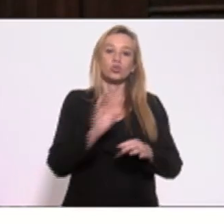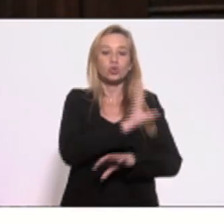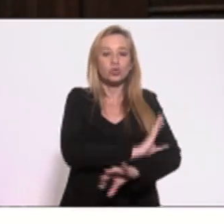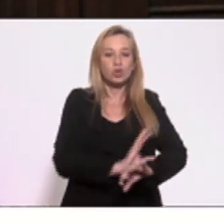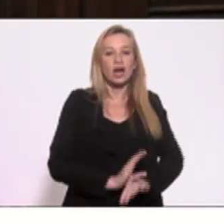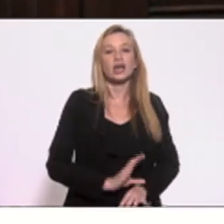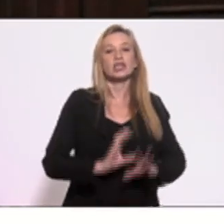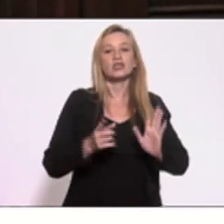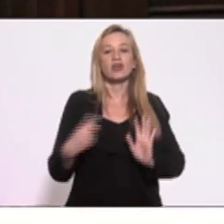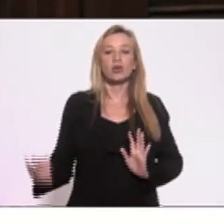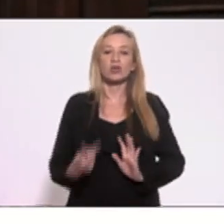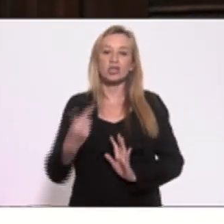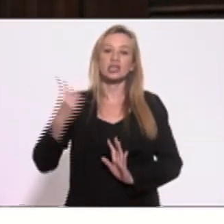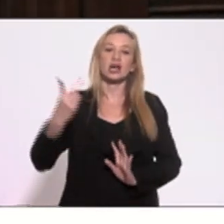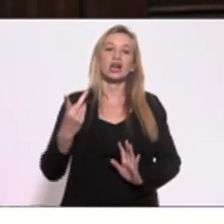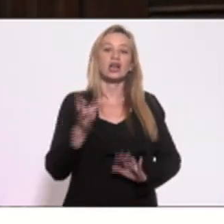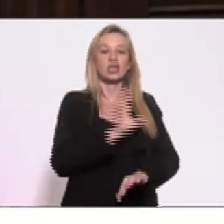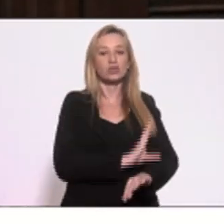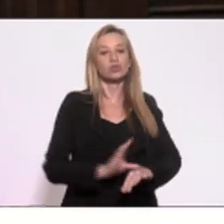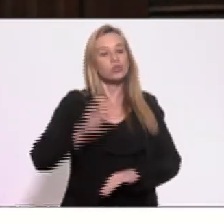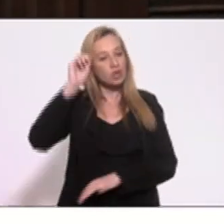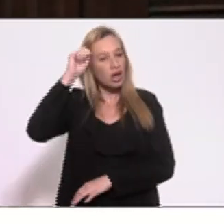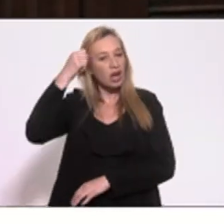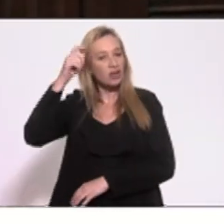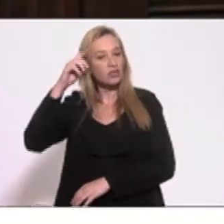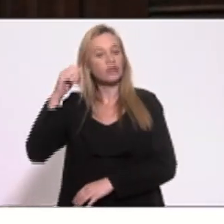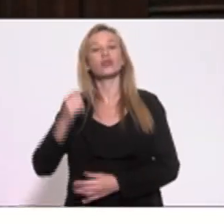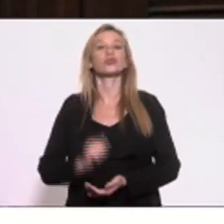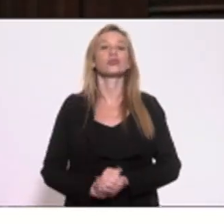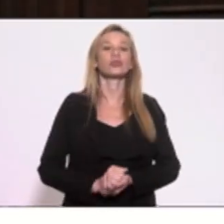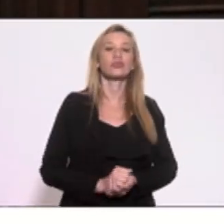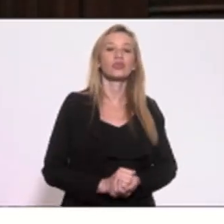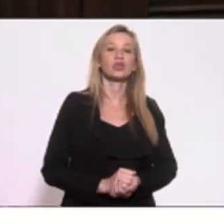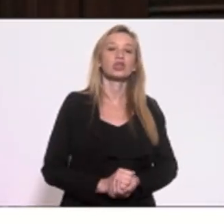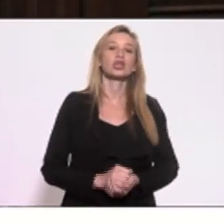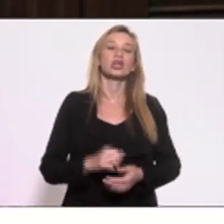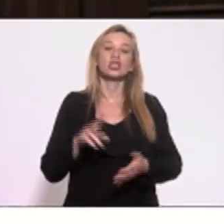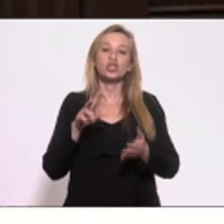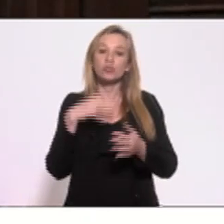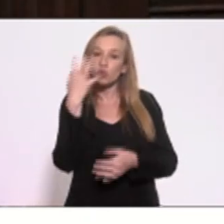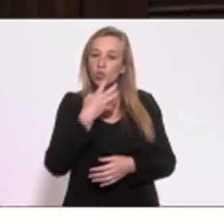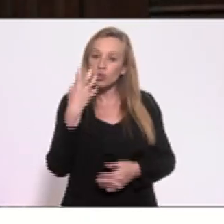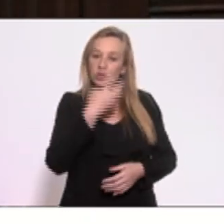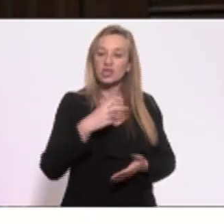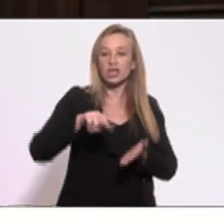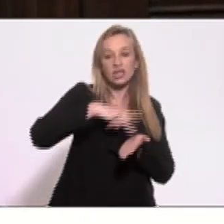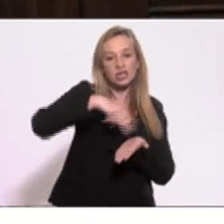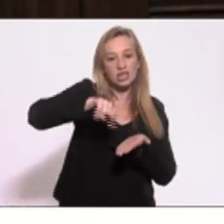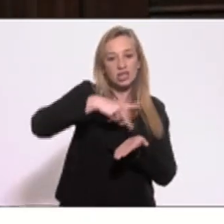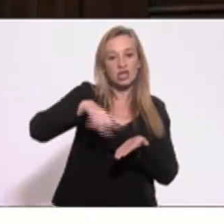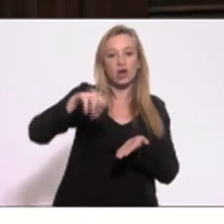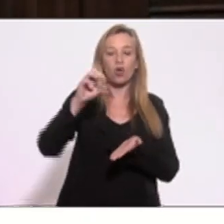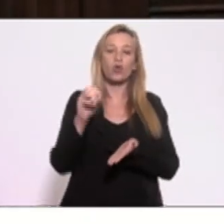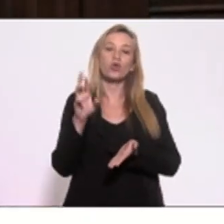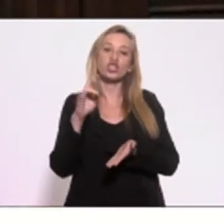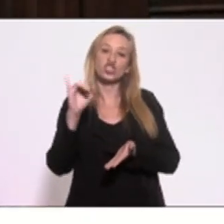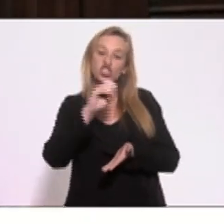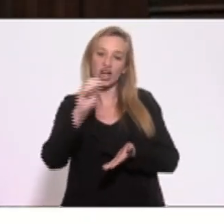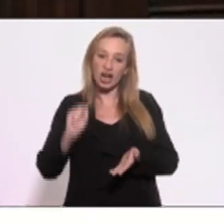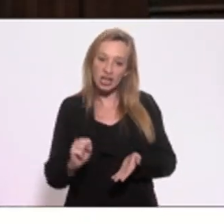raízes culturais afrodescendentes, através dos toques, cantigas e danças aos orixás,